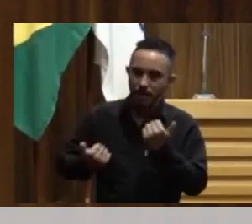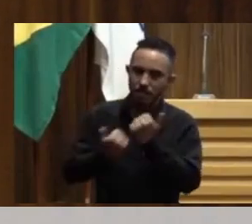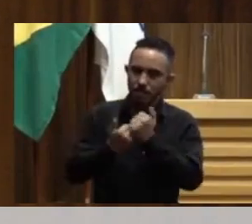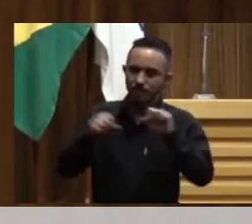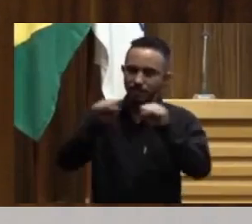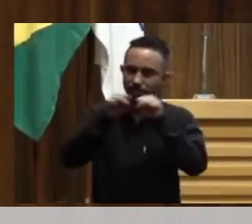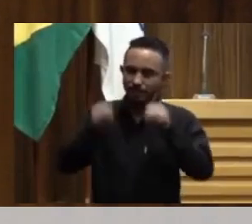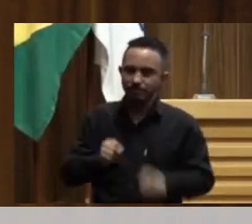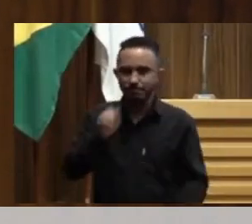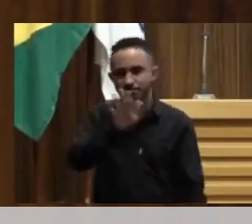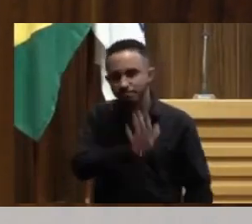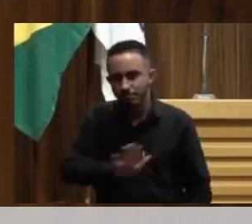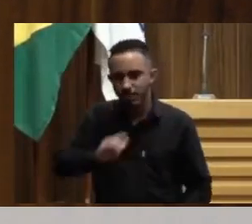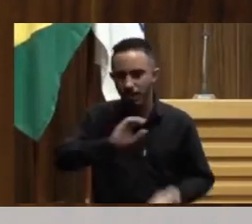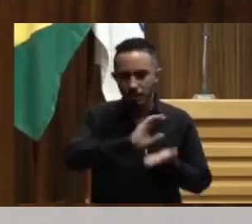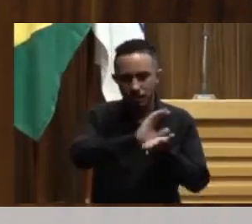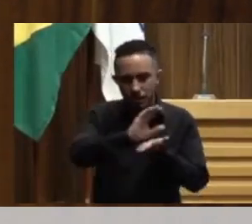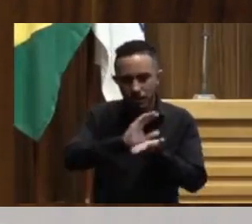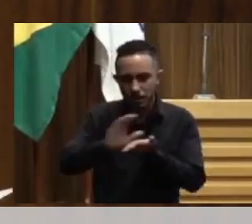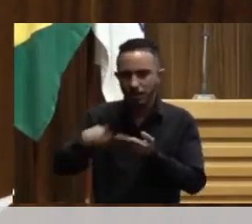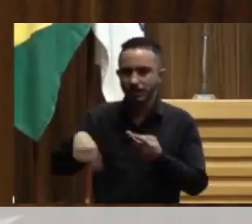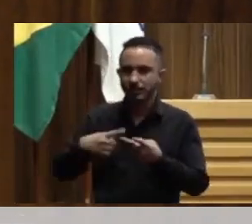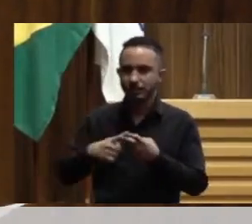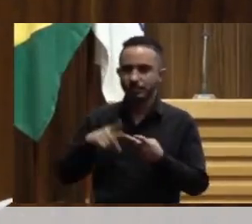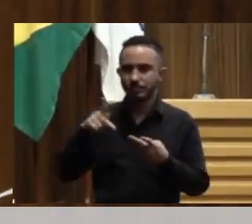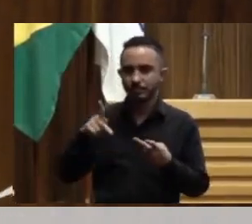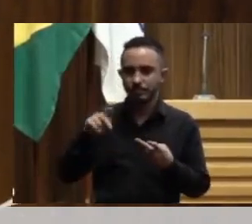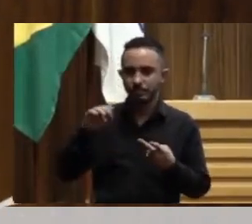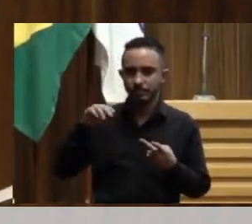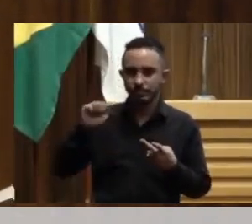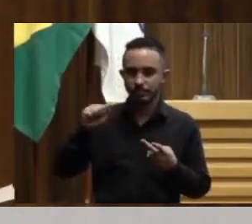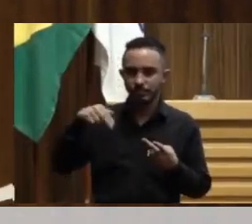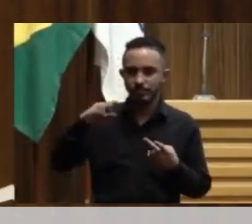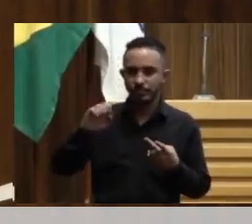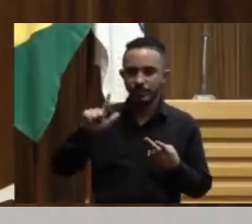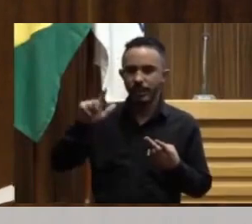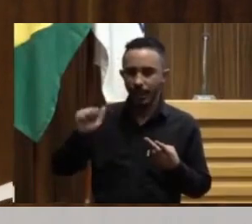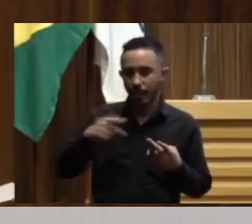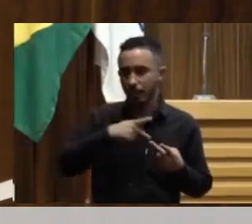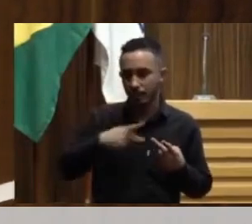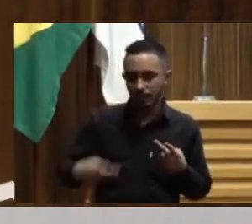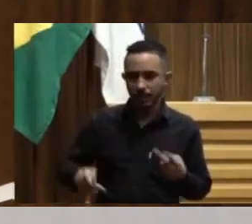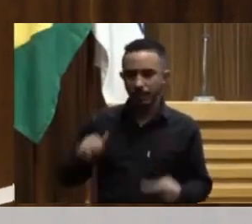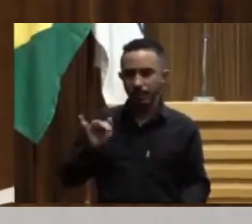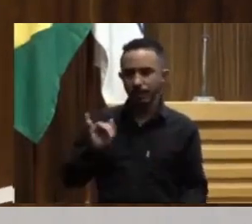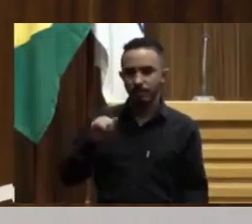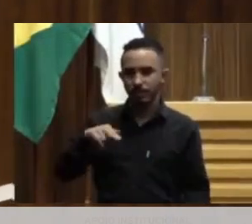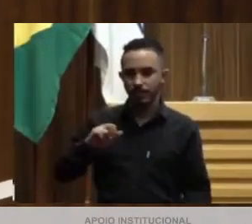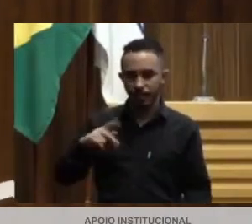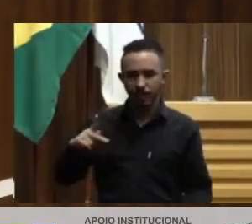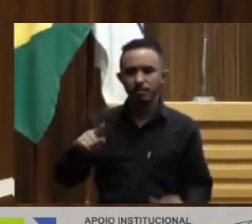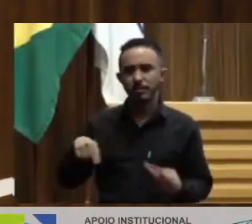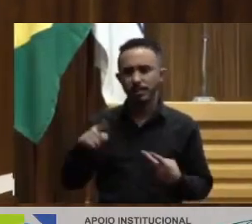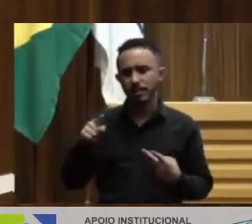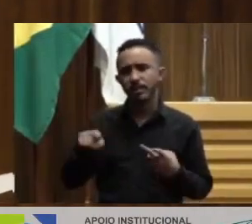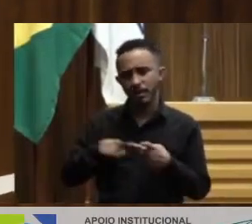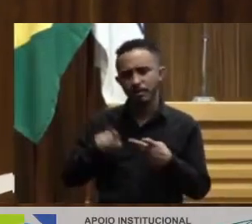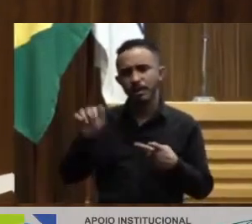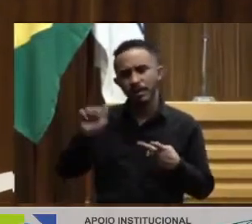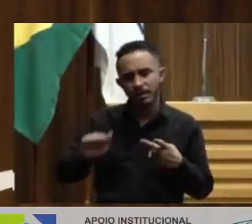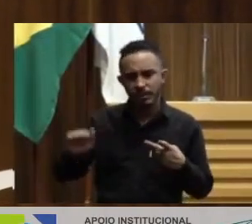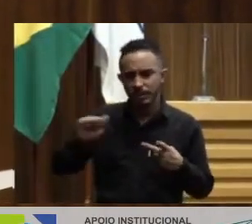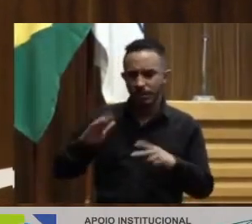Fomento. O Celso Pancera, que preside a FINEP e a Associação Brasileira